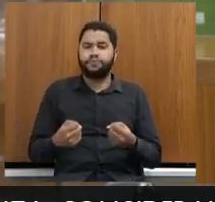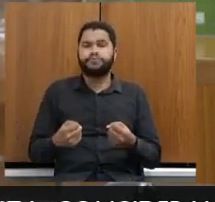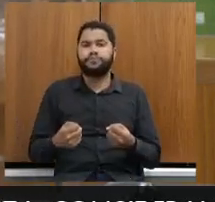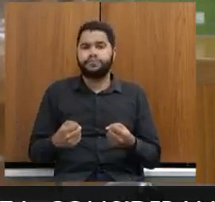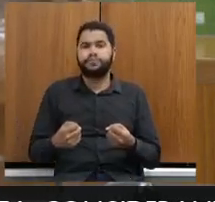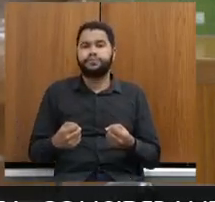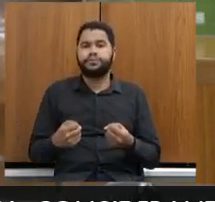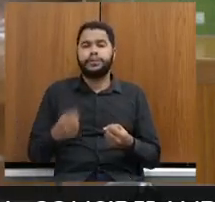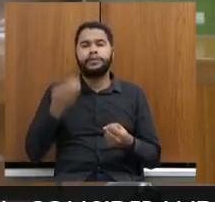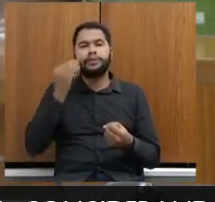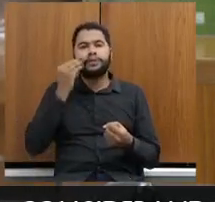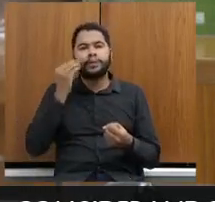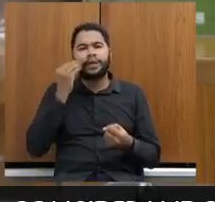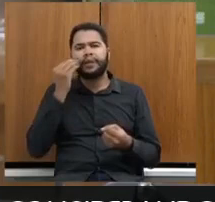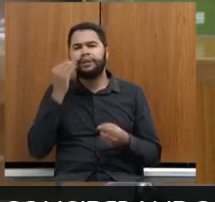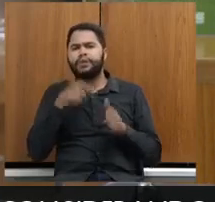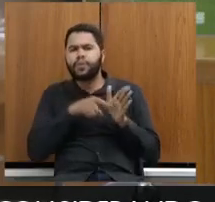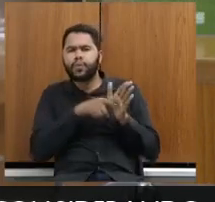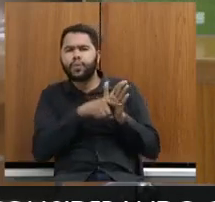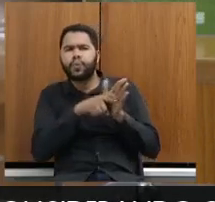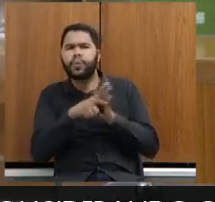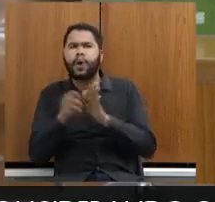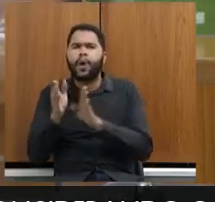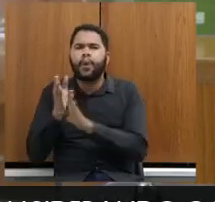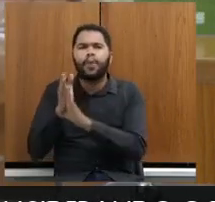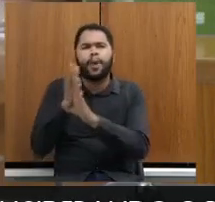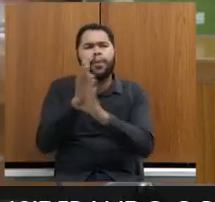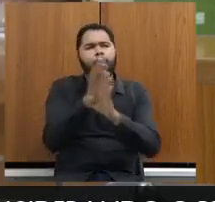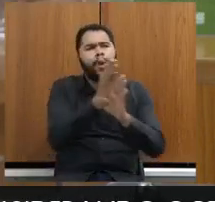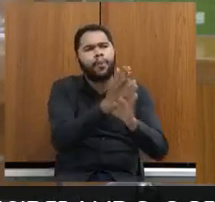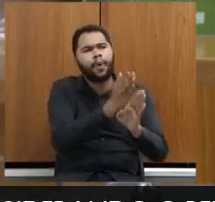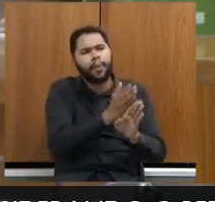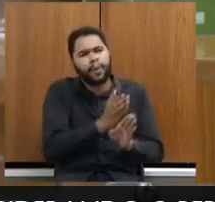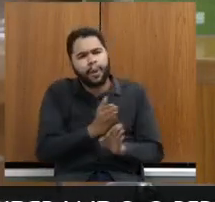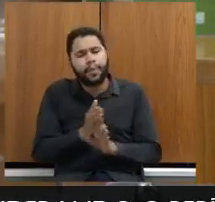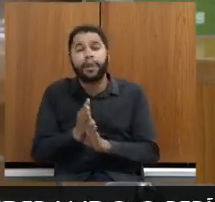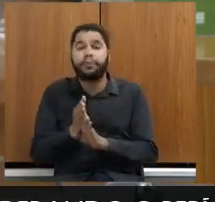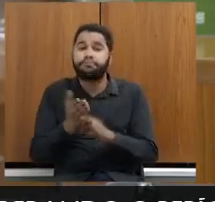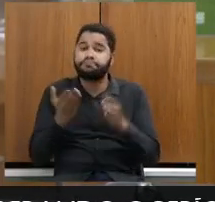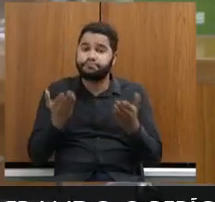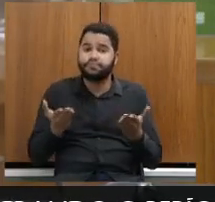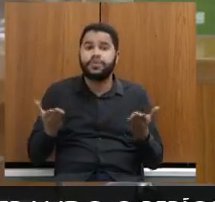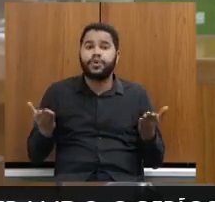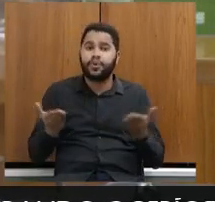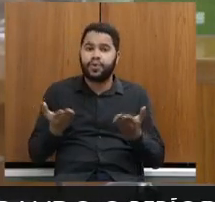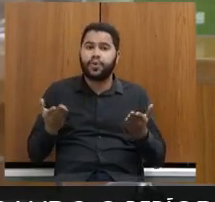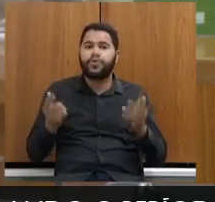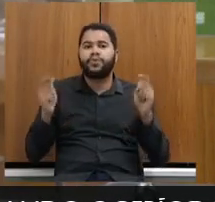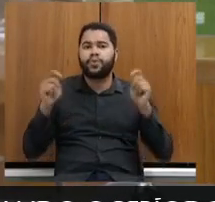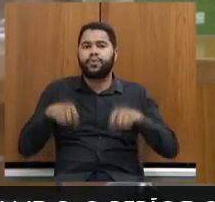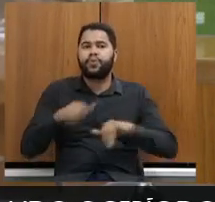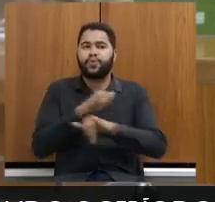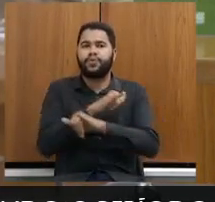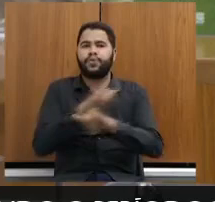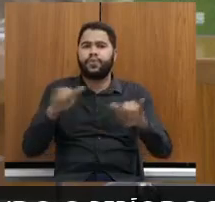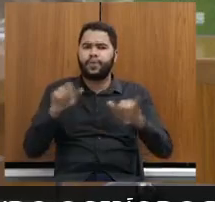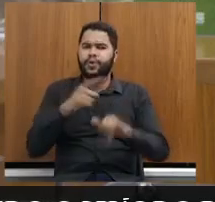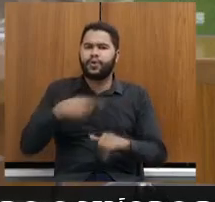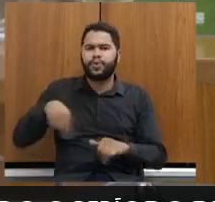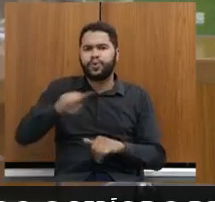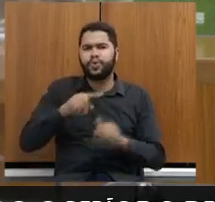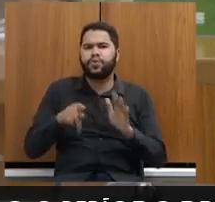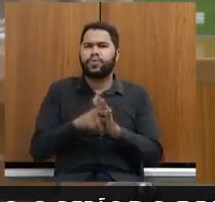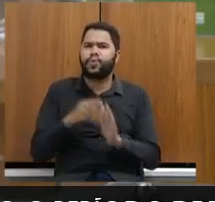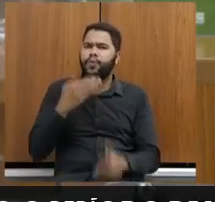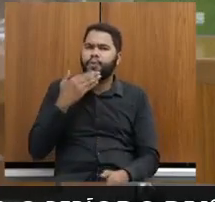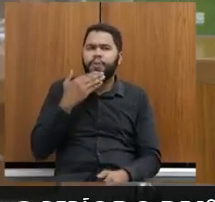serviços busca investigação e tem descoberto muitos cremes enfim hoje eu posso falar para o senhor que quando a gente encaminha